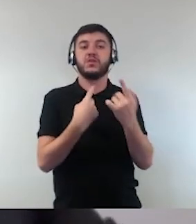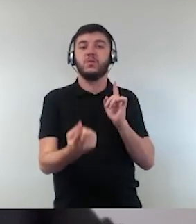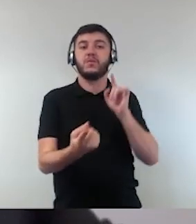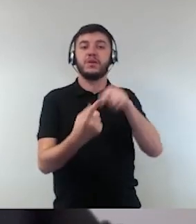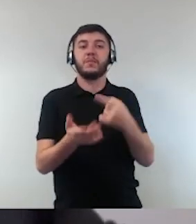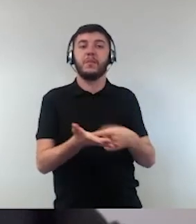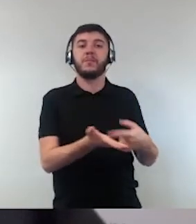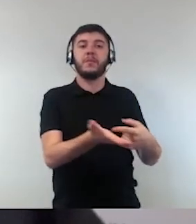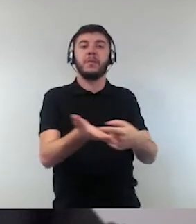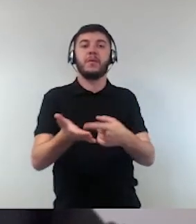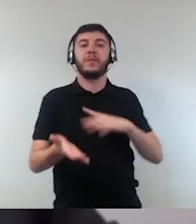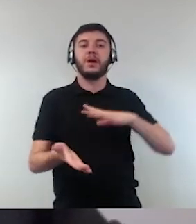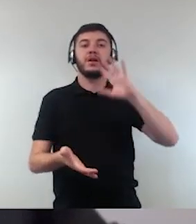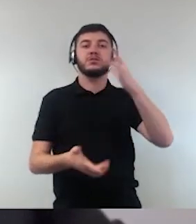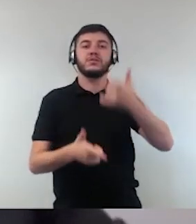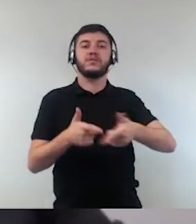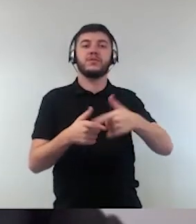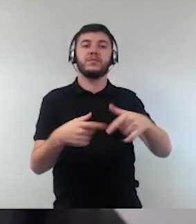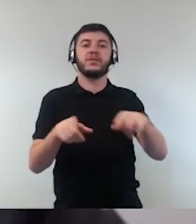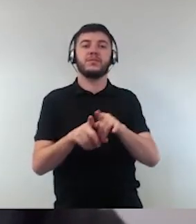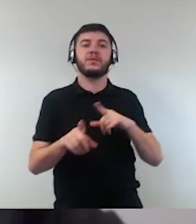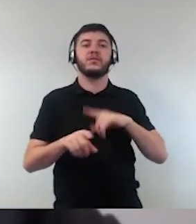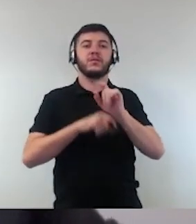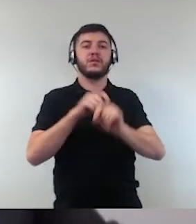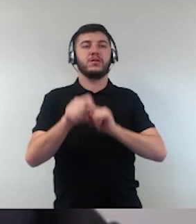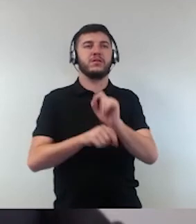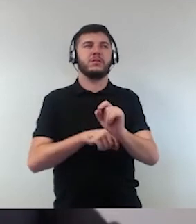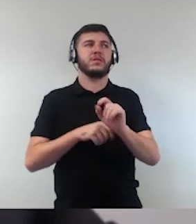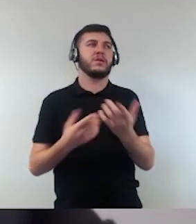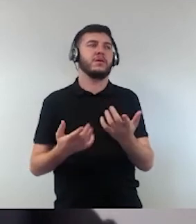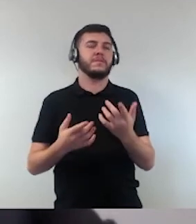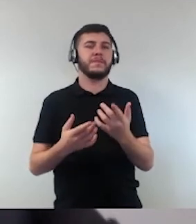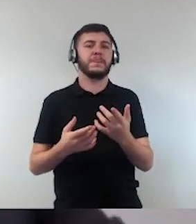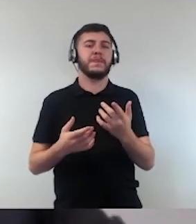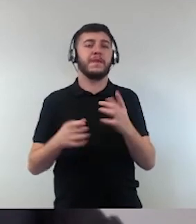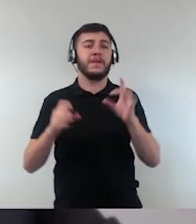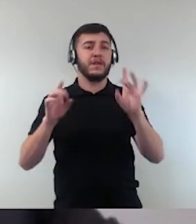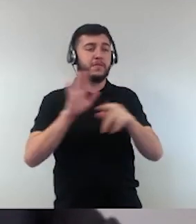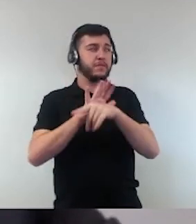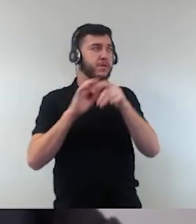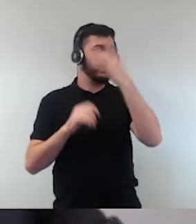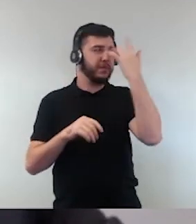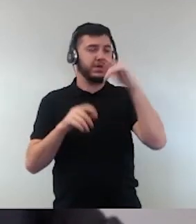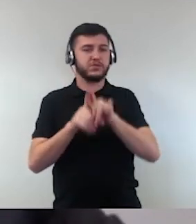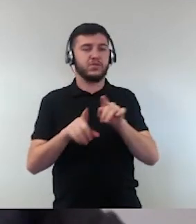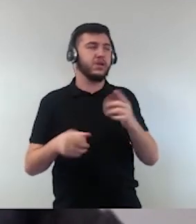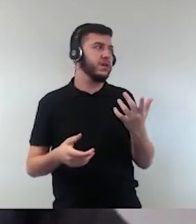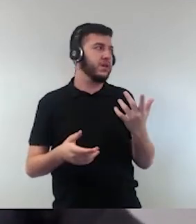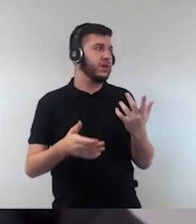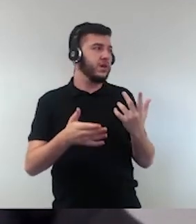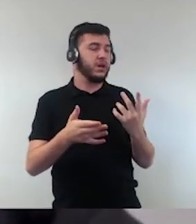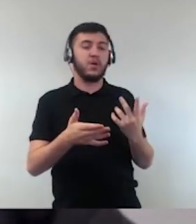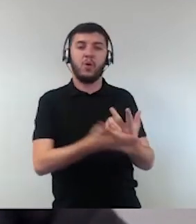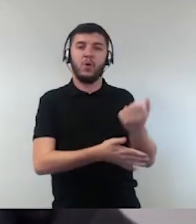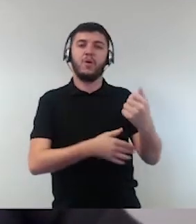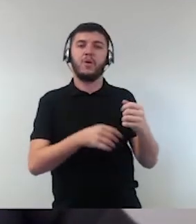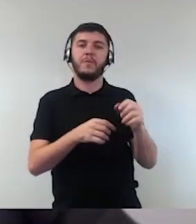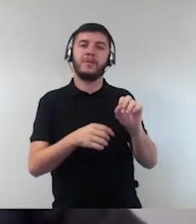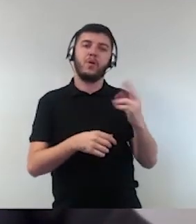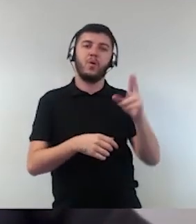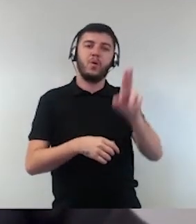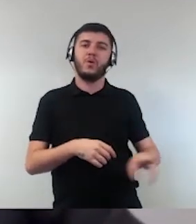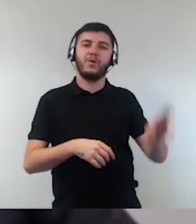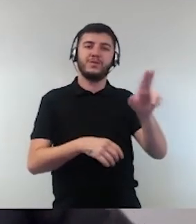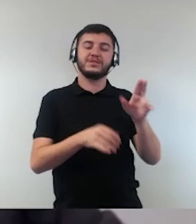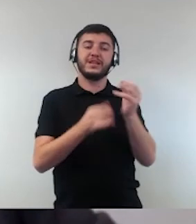consenso e não ter um impacto sendo distribuído unicamente, às vezes, só para o consumidor. Às vezes, aquela empresa já está tão